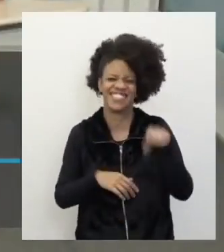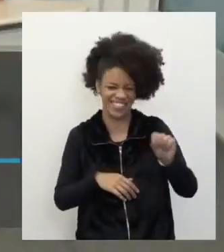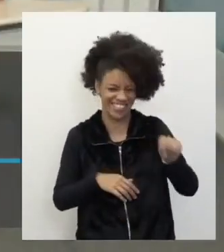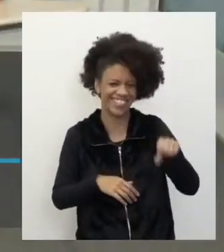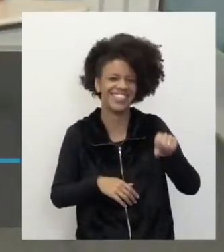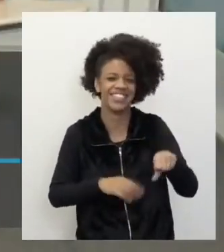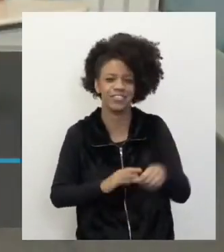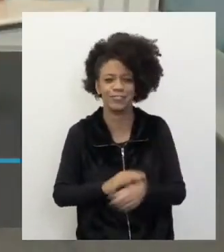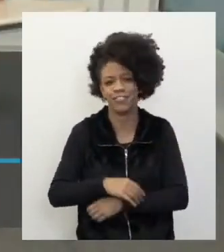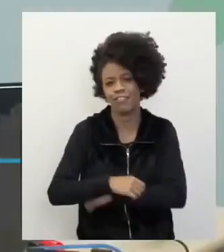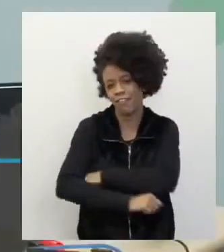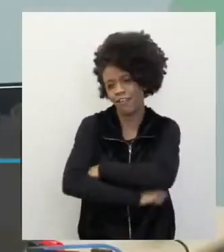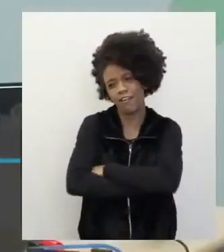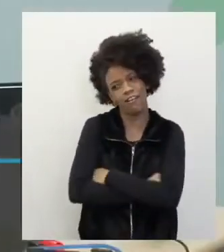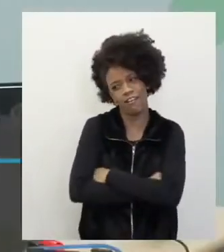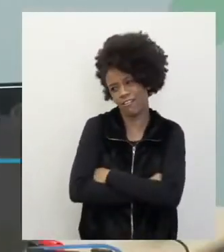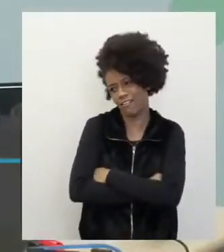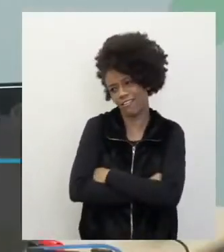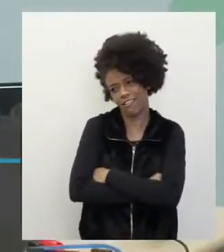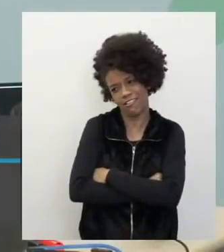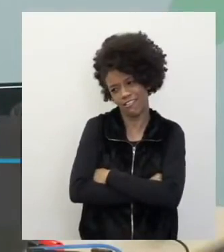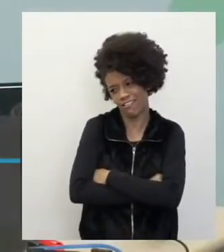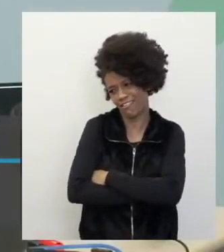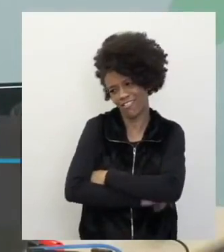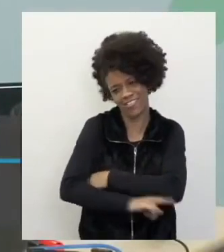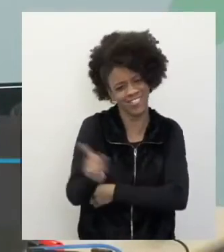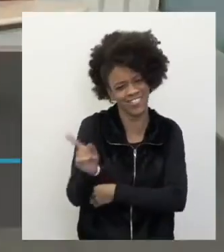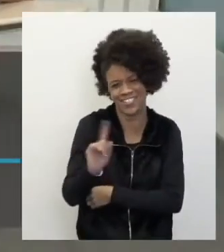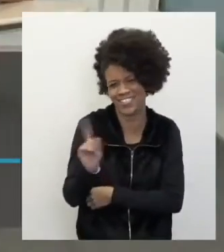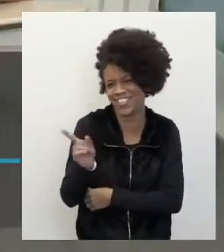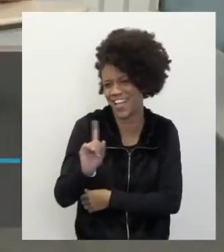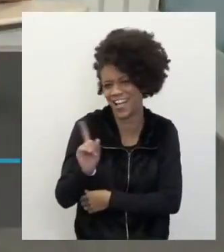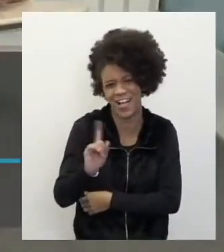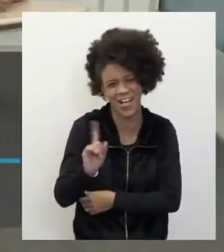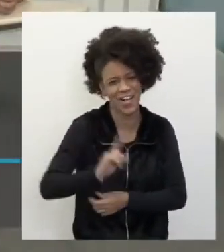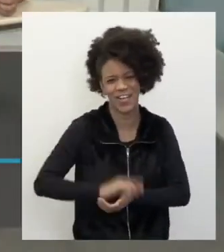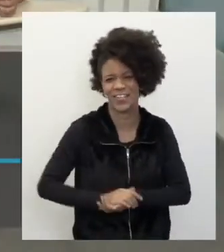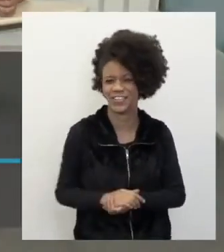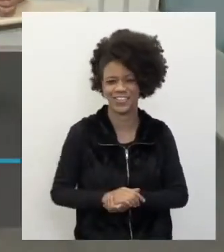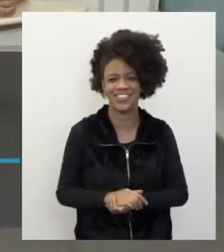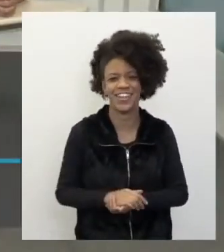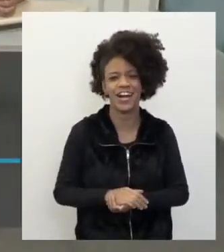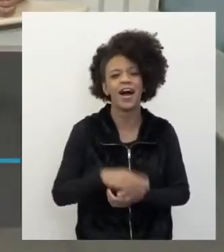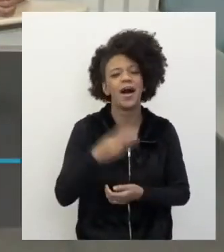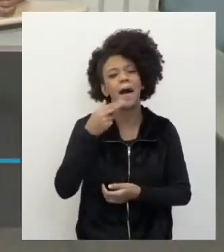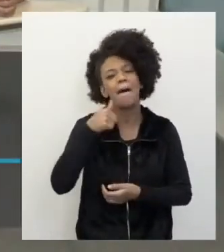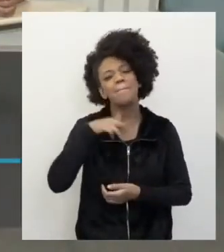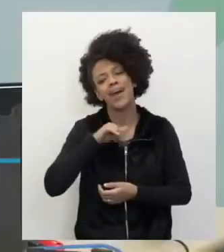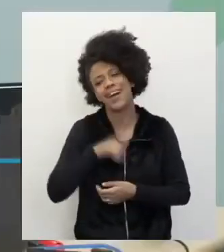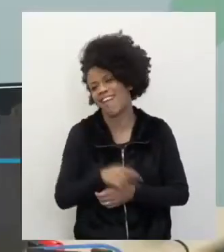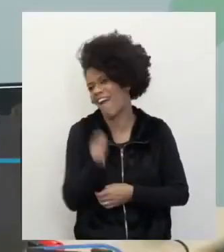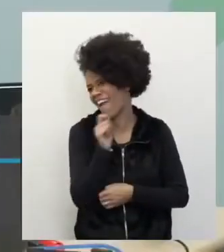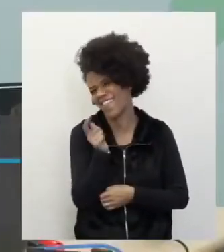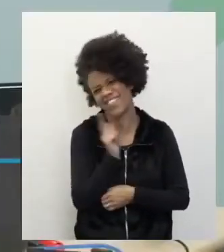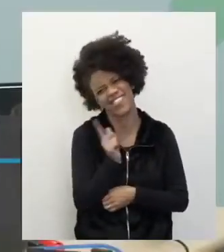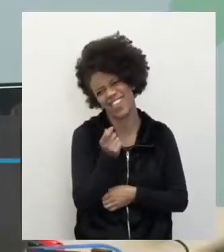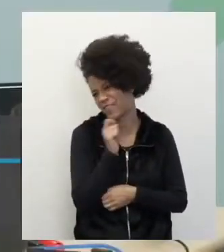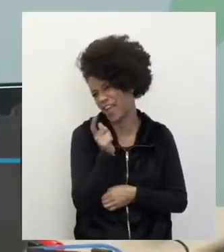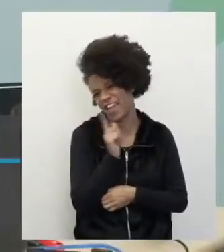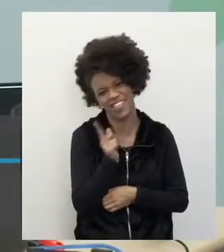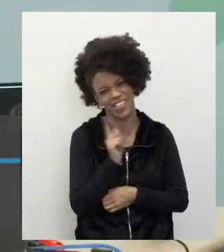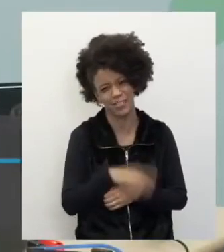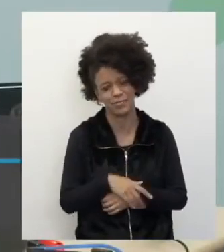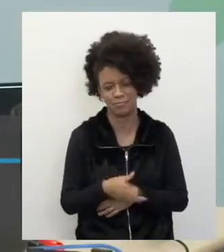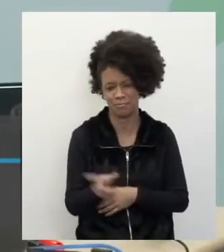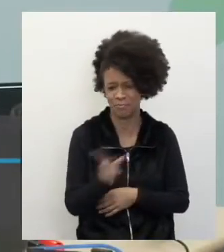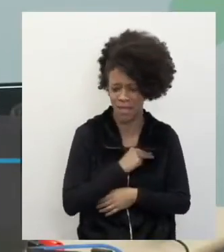convenceu. Ah, não, mas tem vários não. Ah, mas a Jennifer foi o que eu peguei primeiro. Maria Gabriela, ainda não. Ainda não. Meu